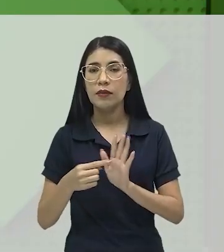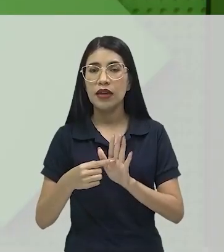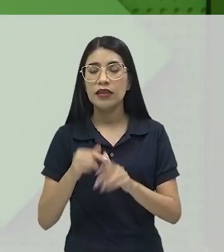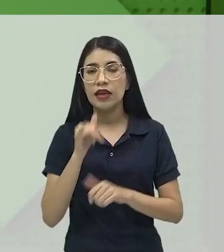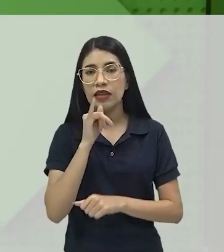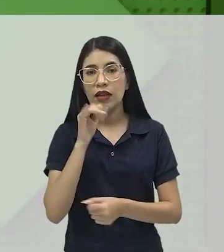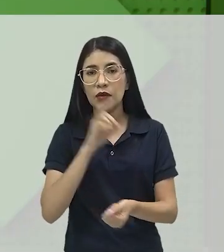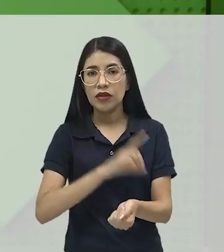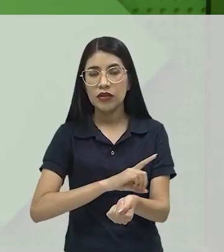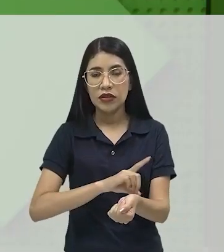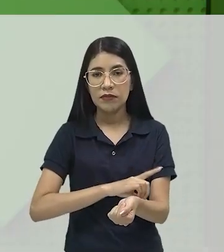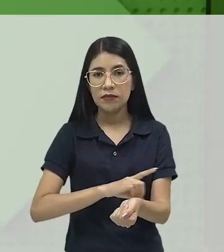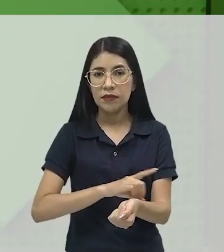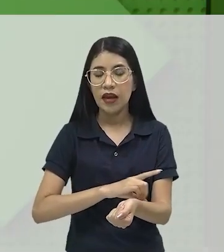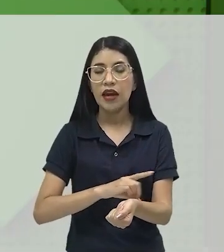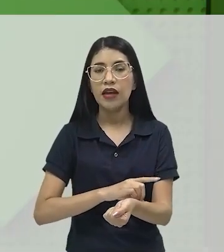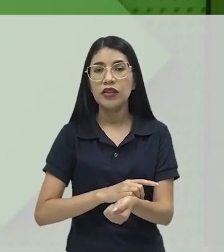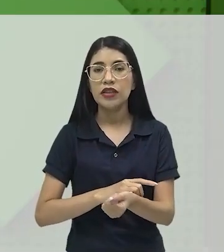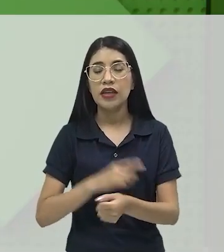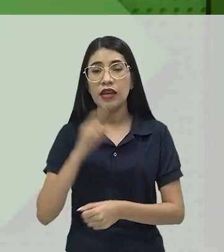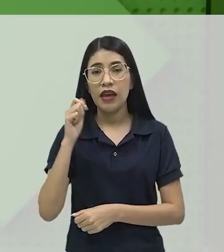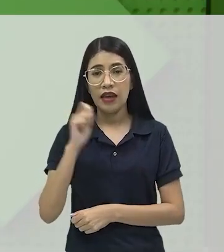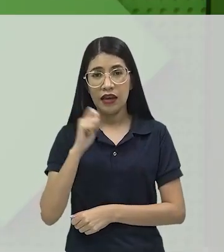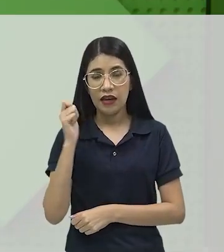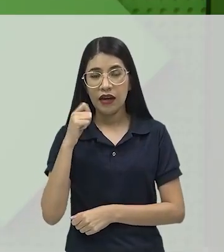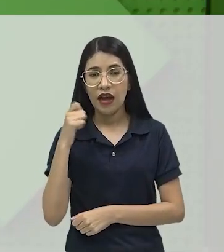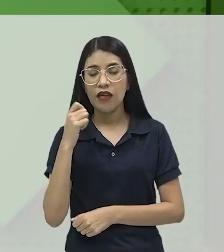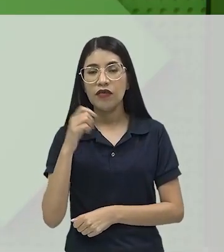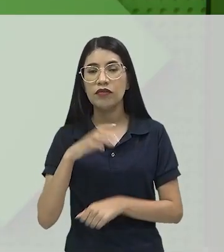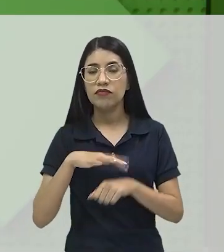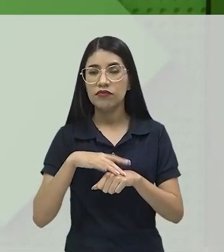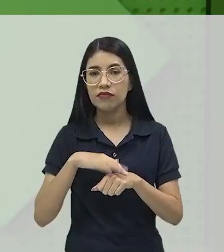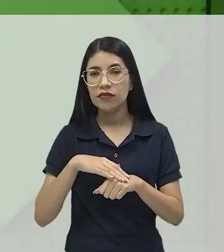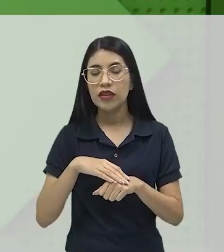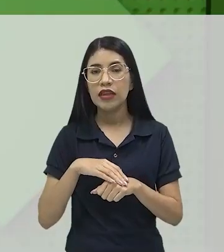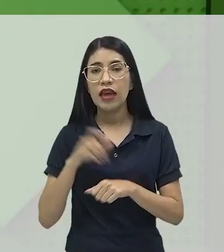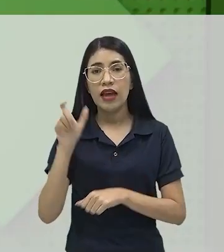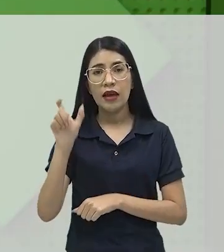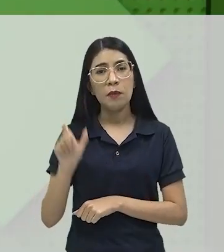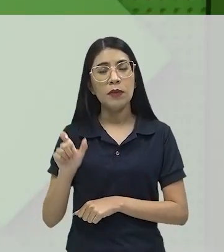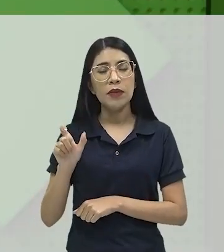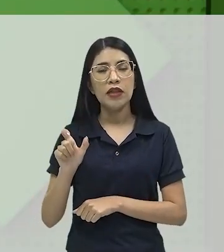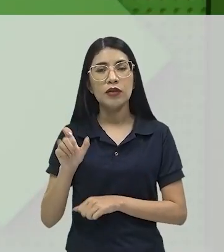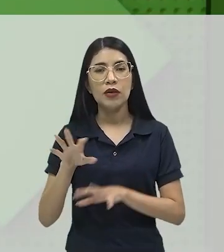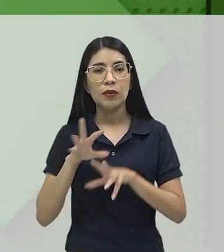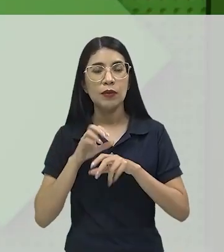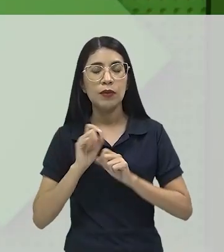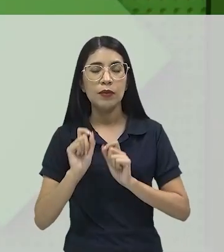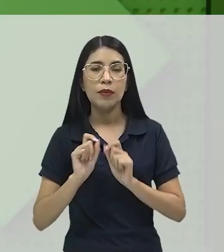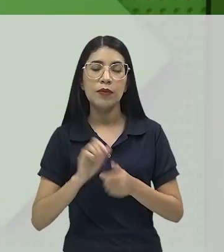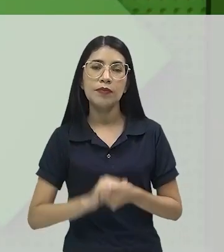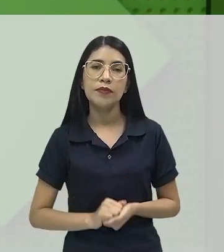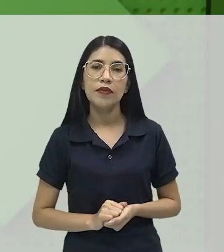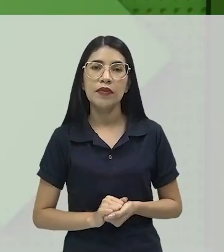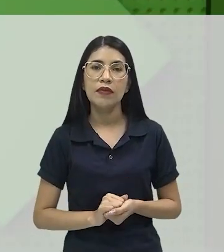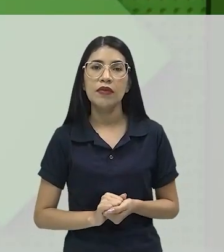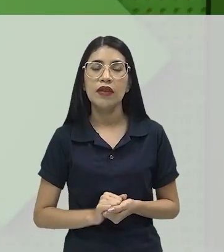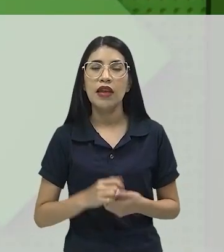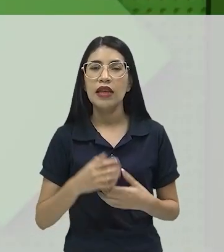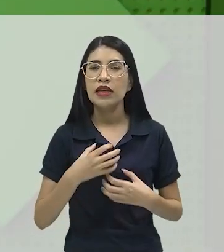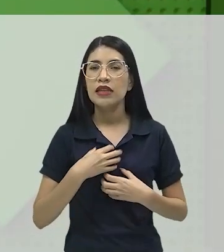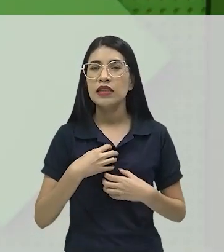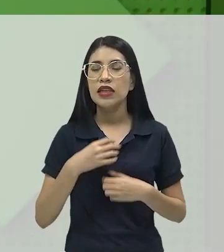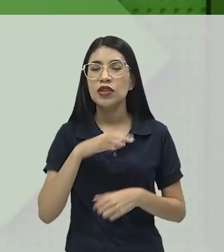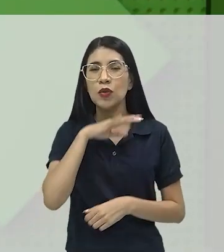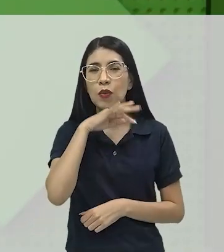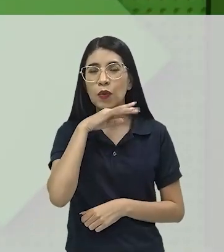por exemplo, a diabetes, que é uma doença muito grave, que faz com que a pessoa fique num